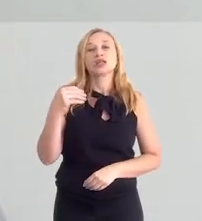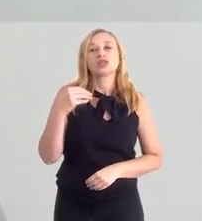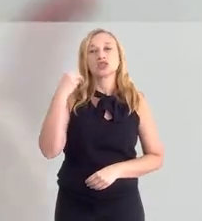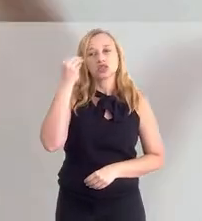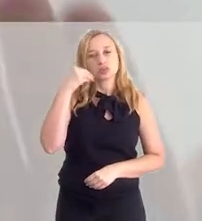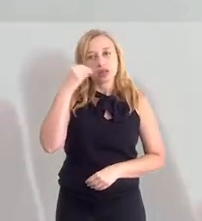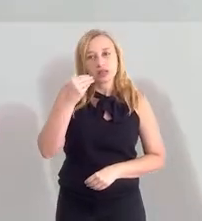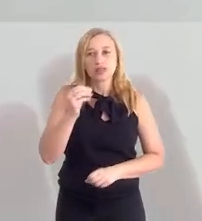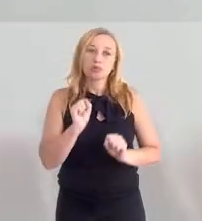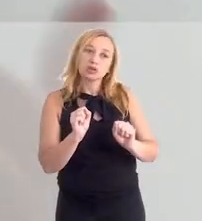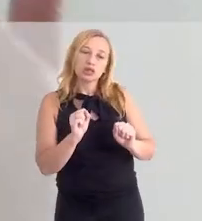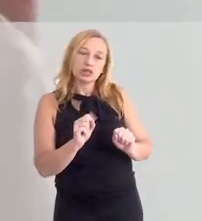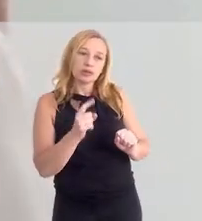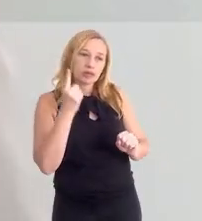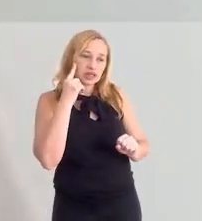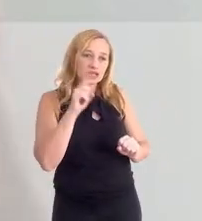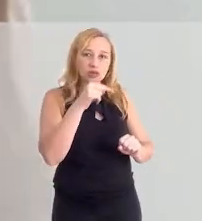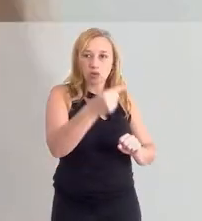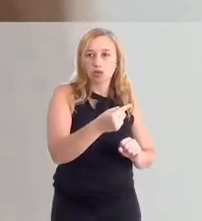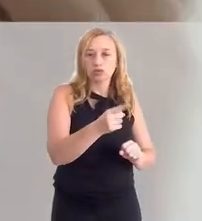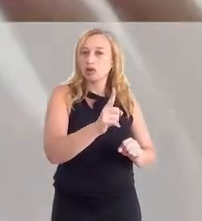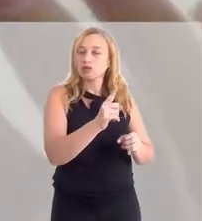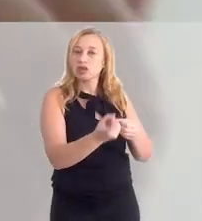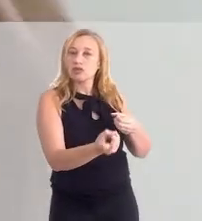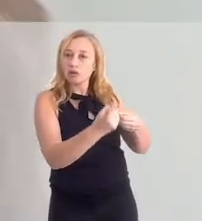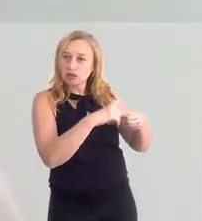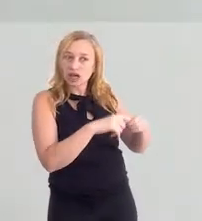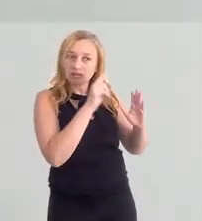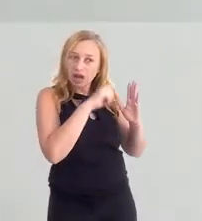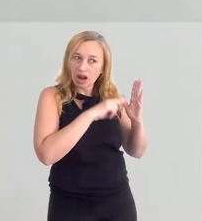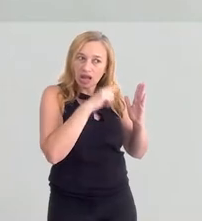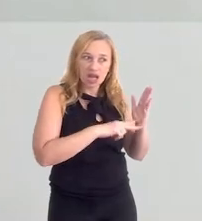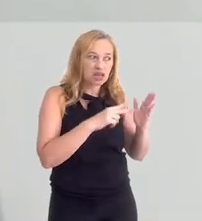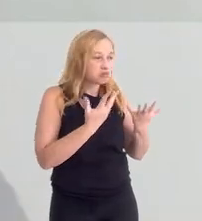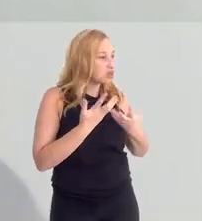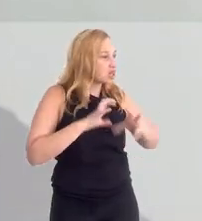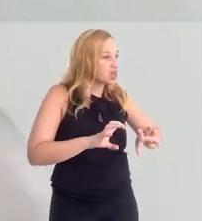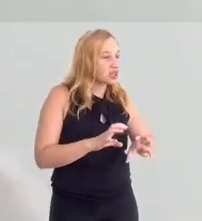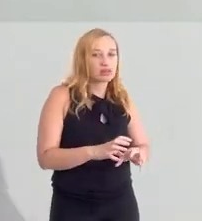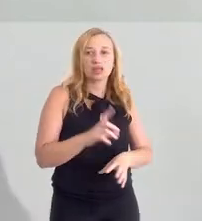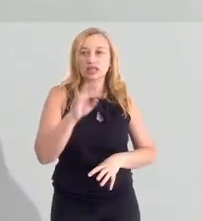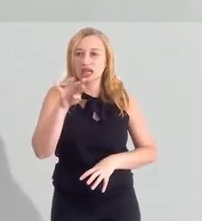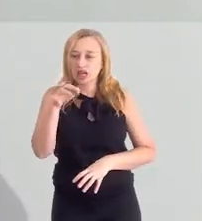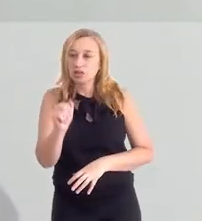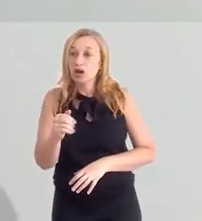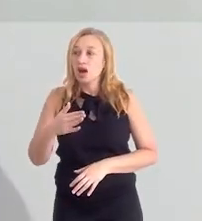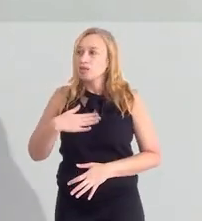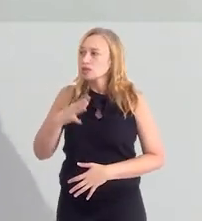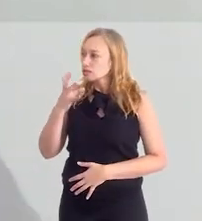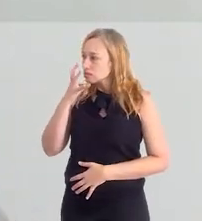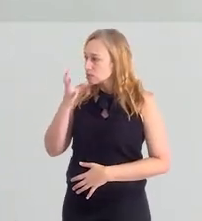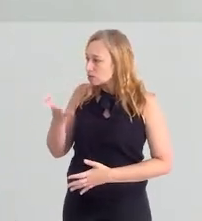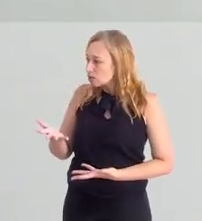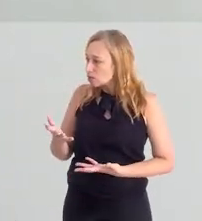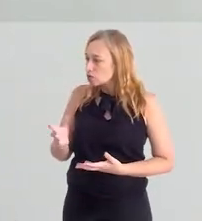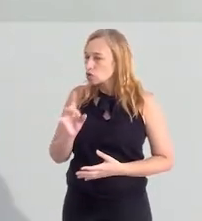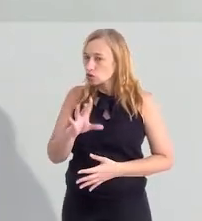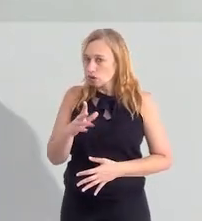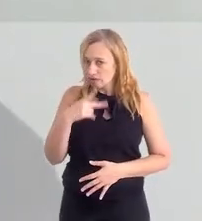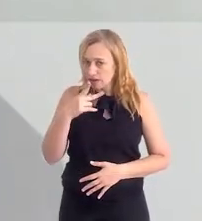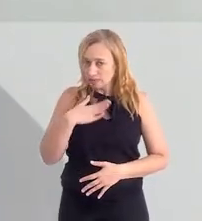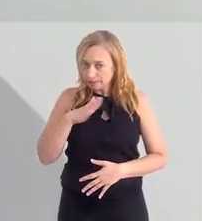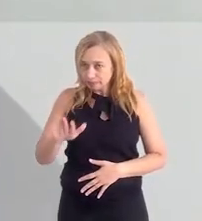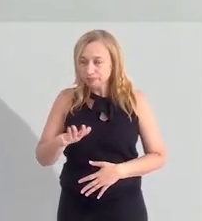experiência poderia ter tido outro caráter, eu poderia não ter retornado, não ter me interessado por literatura. A minha impressão, é só a